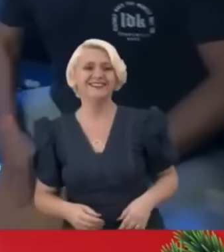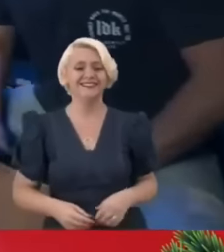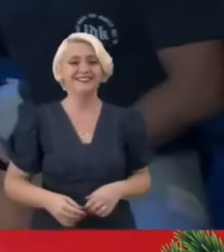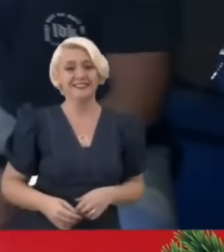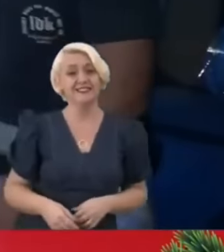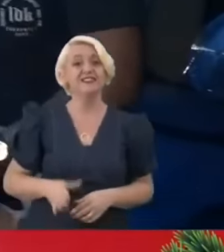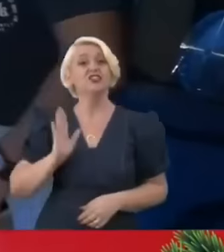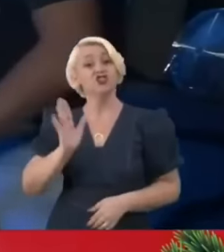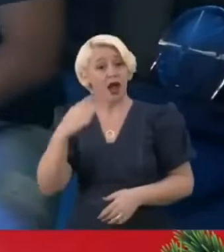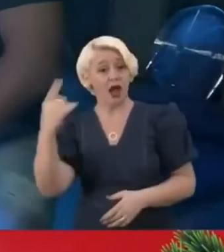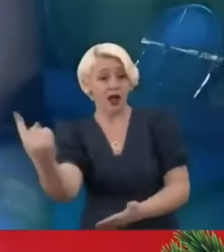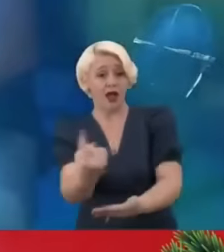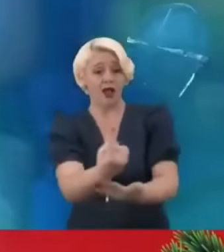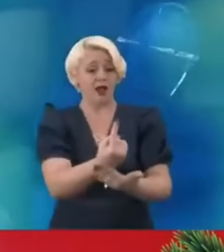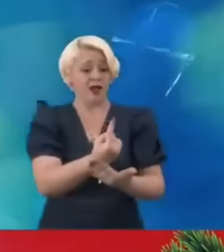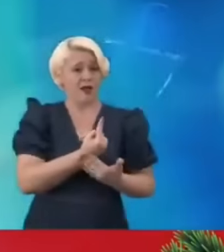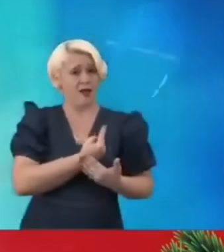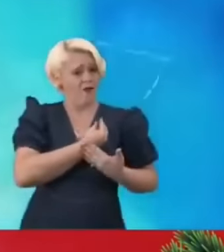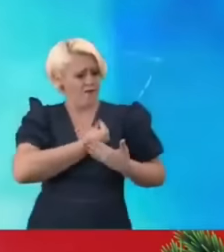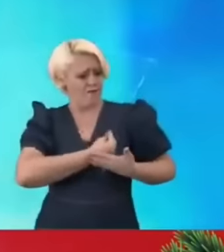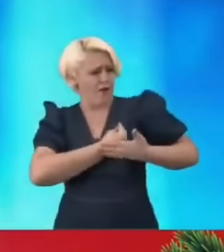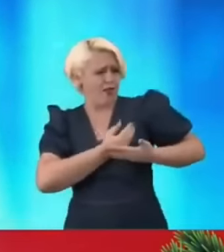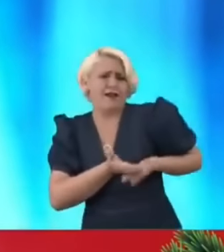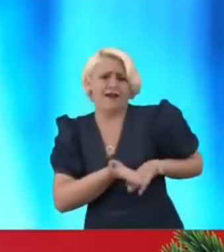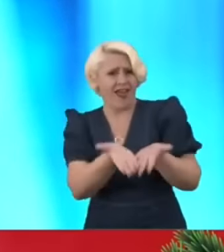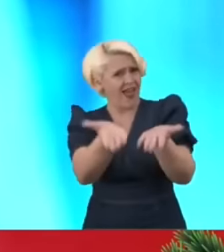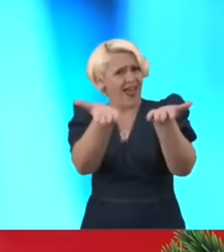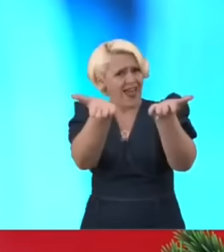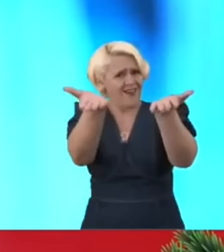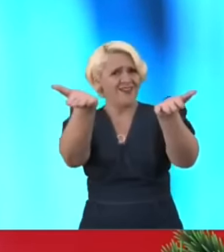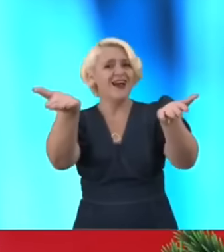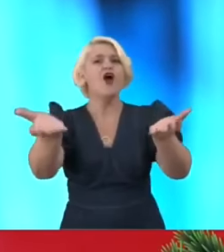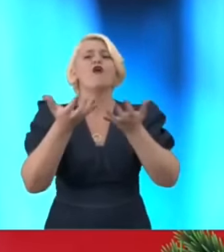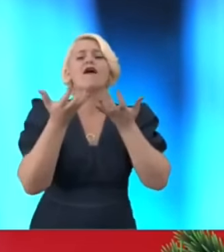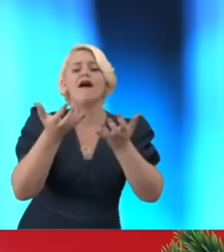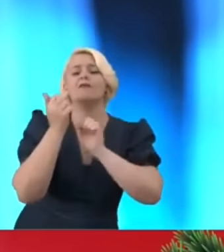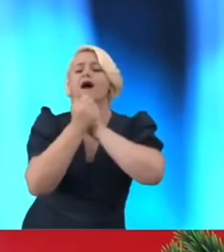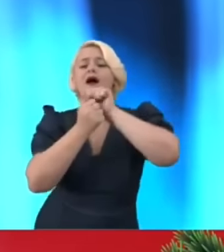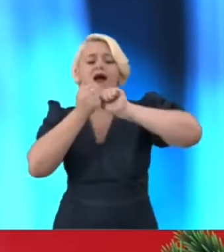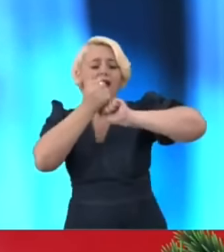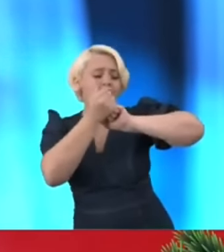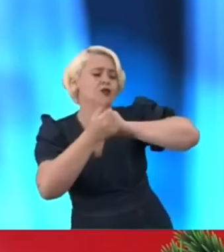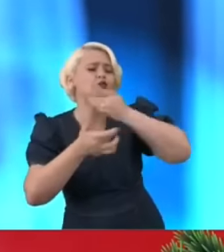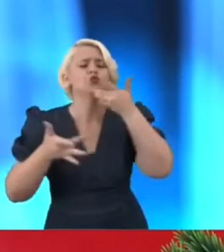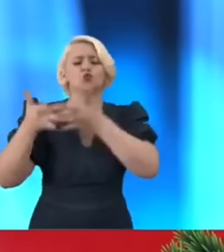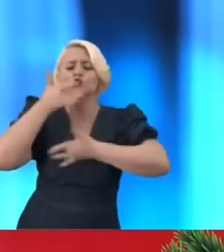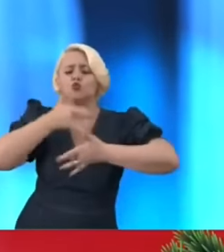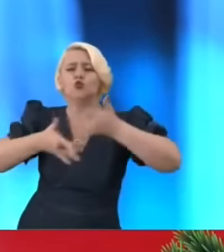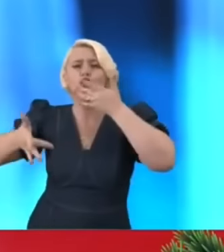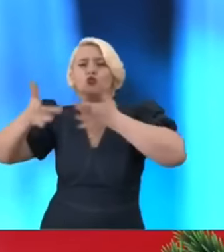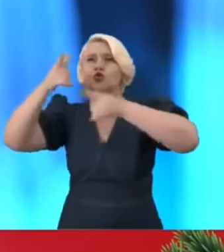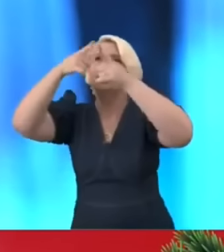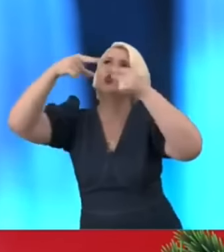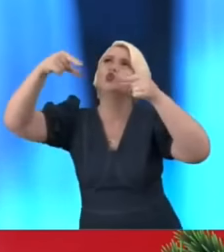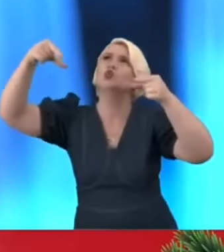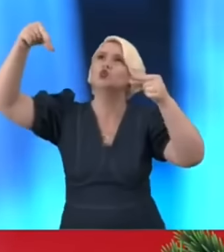Ei! Já que entrou na minha vida, leve toda sua. Quero aquele beijo de varanda e a lua